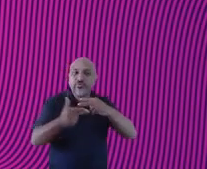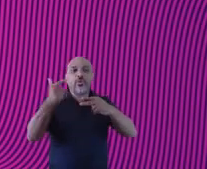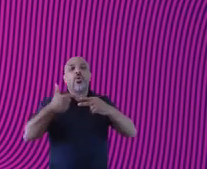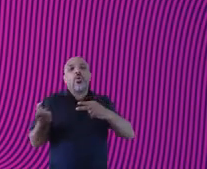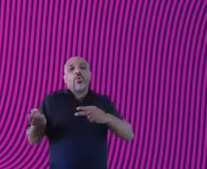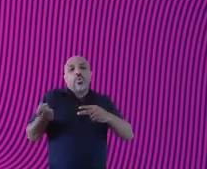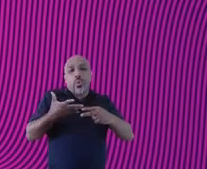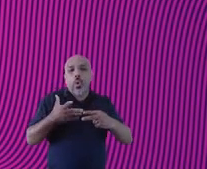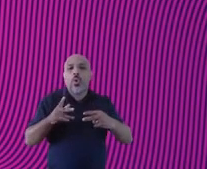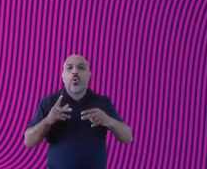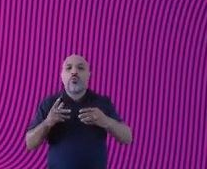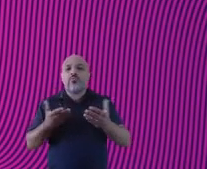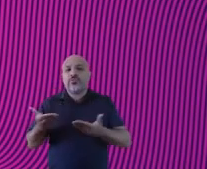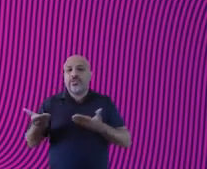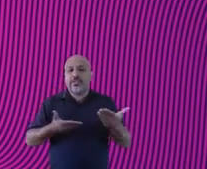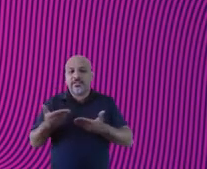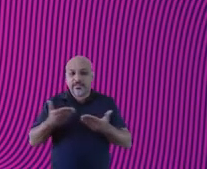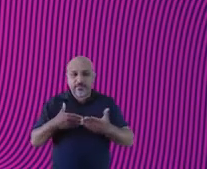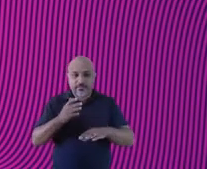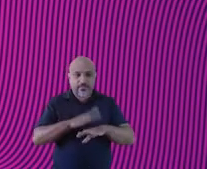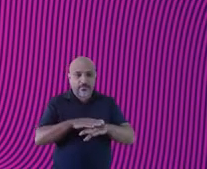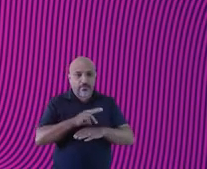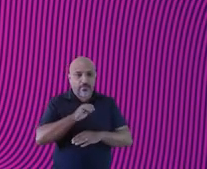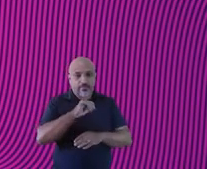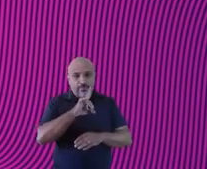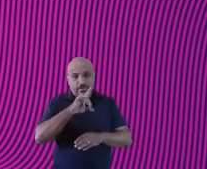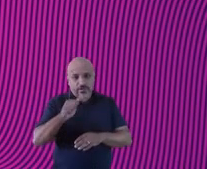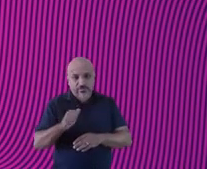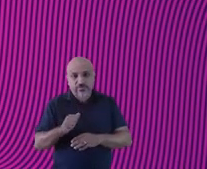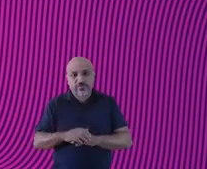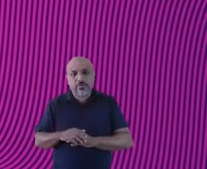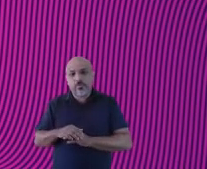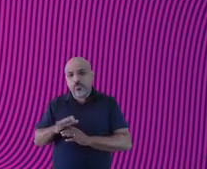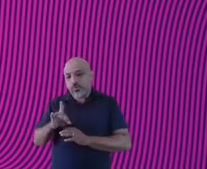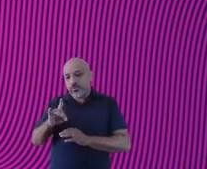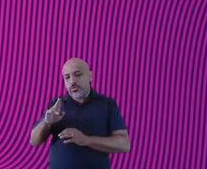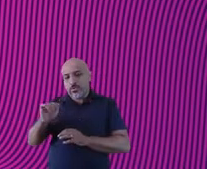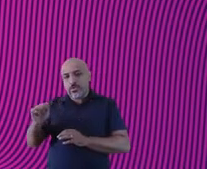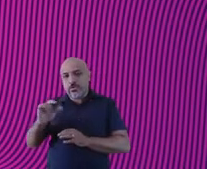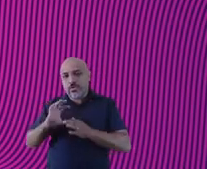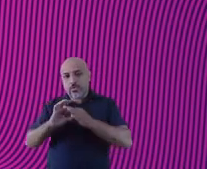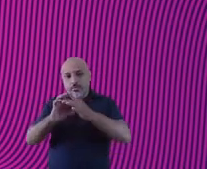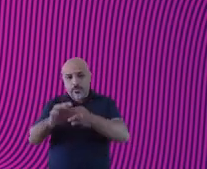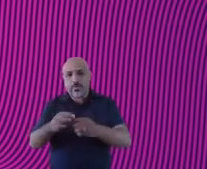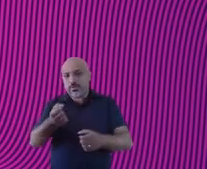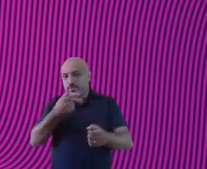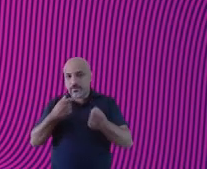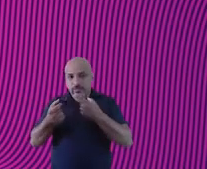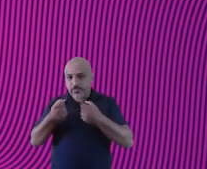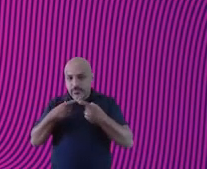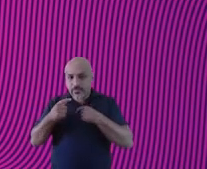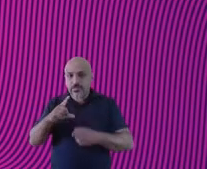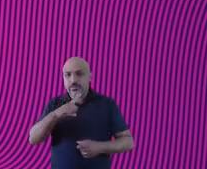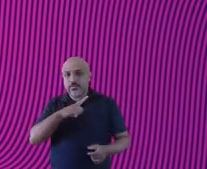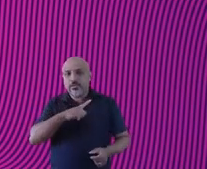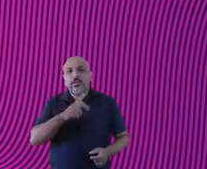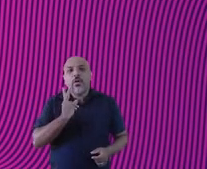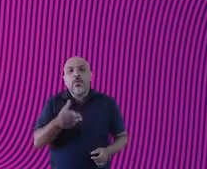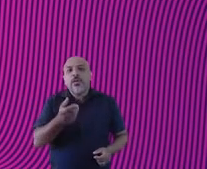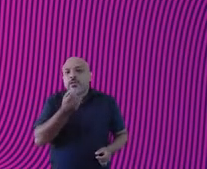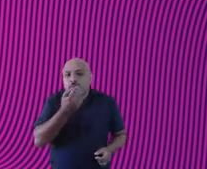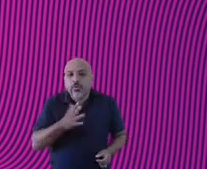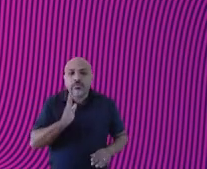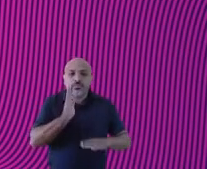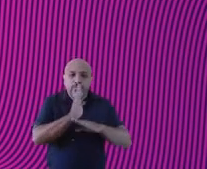aí com daratumumab, com carfilzomib, enfim, com imunomodulador, a combinação dessas medicações, se tem o mesmo benefício ou